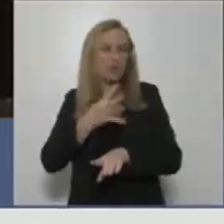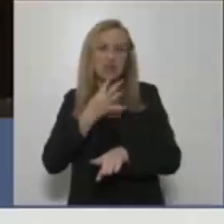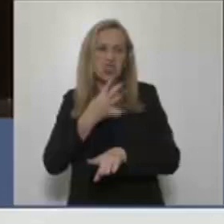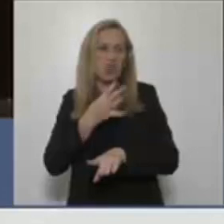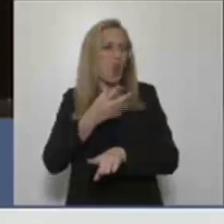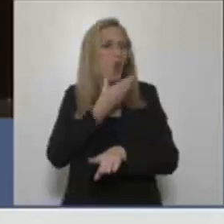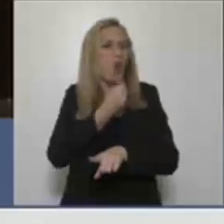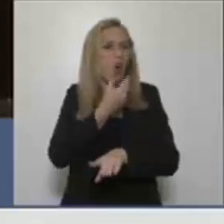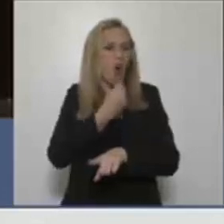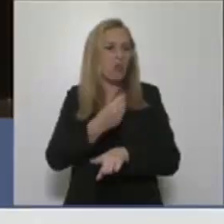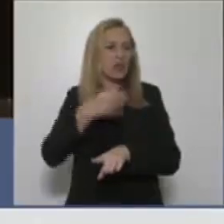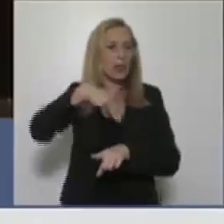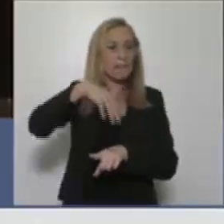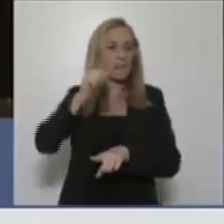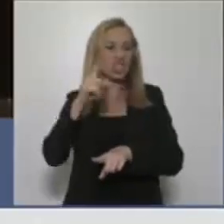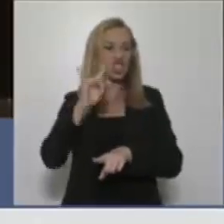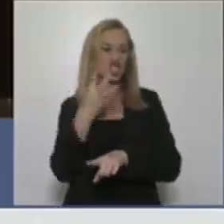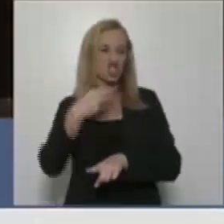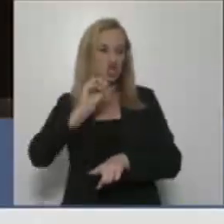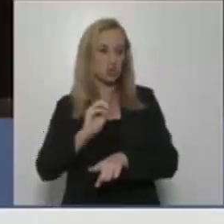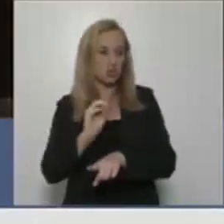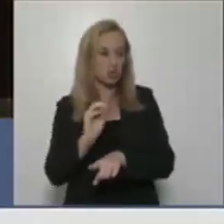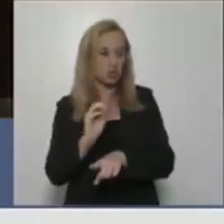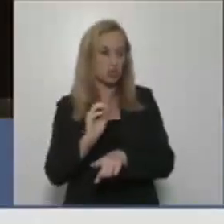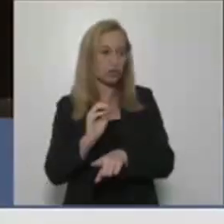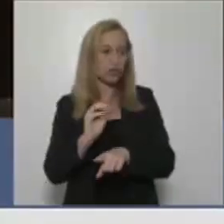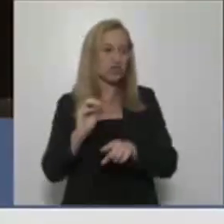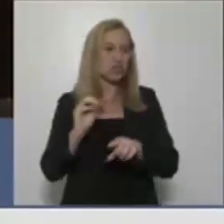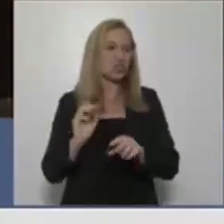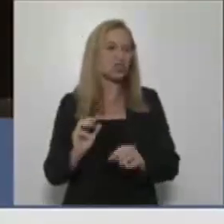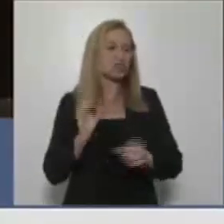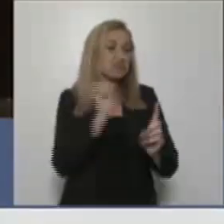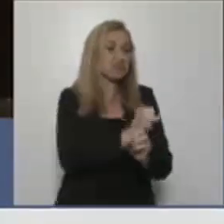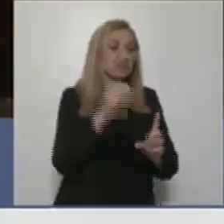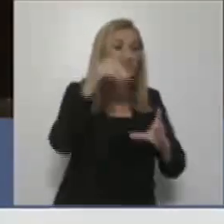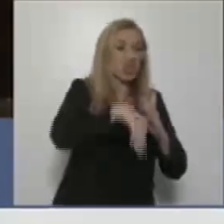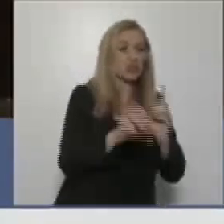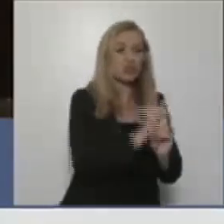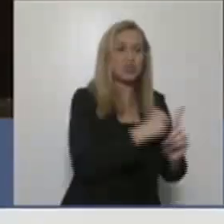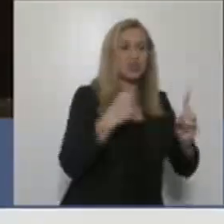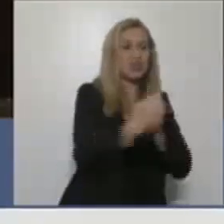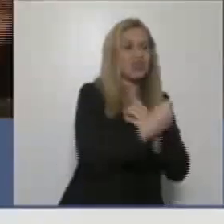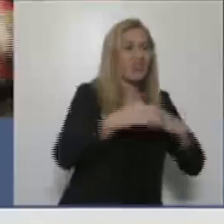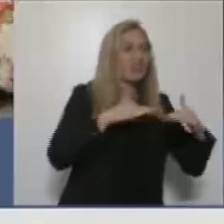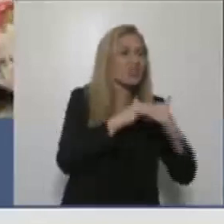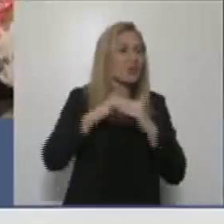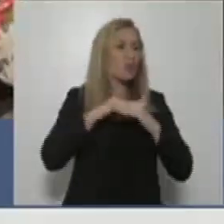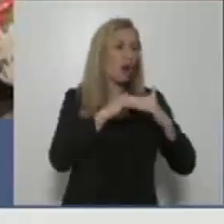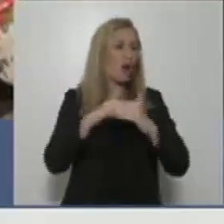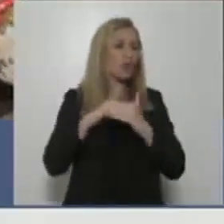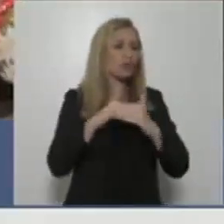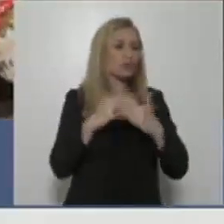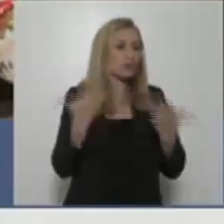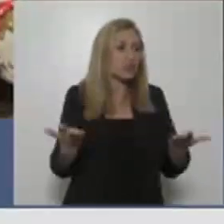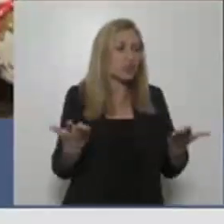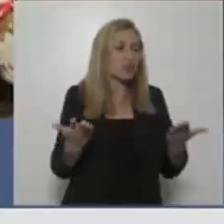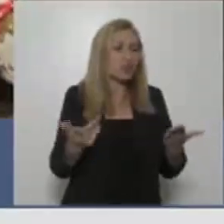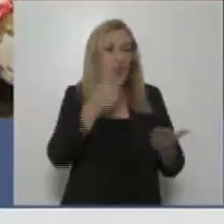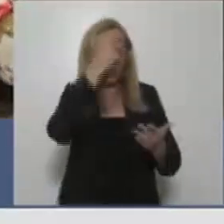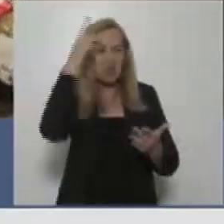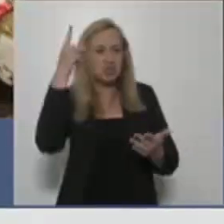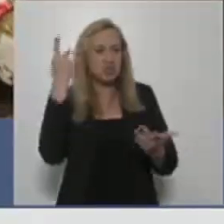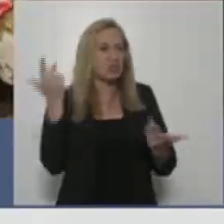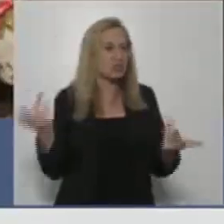machismo dentro de uma sociedade desigual como um algoz, alguém que deva ser punido como alguém que é completamente alheio à